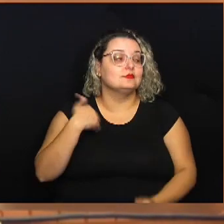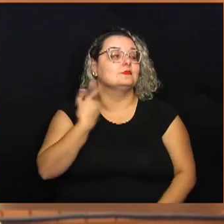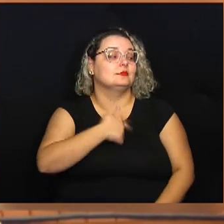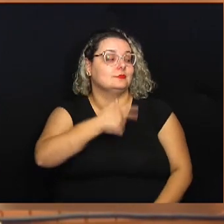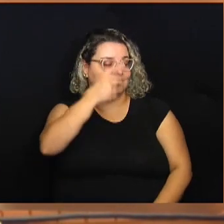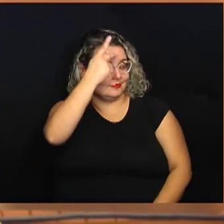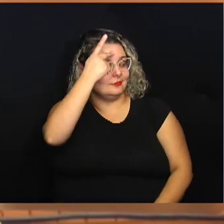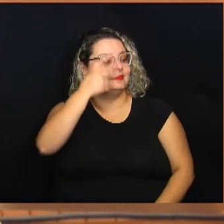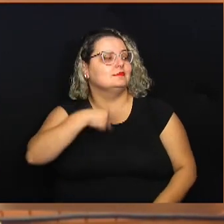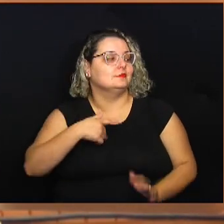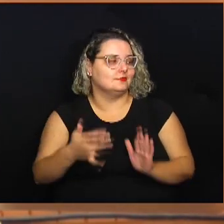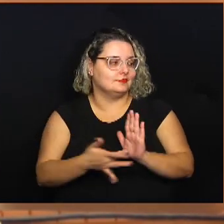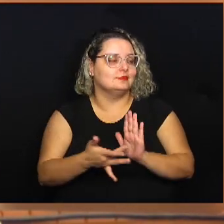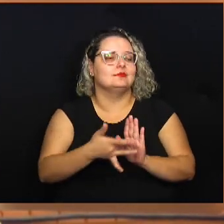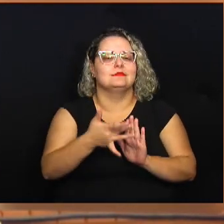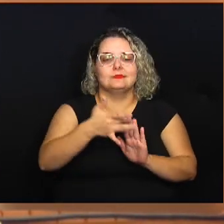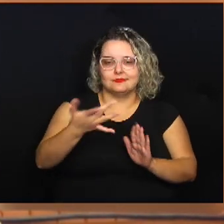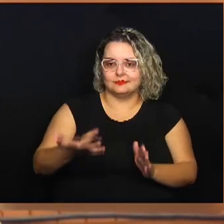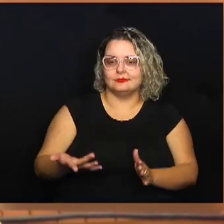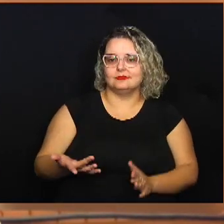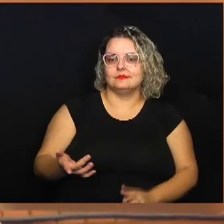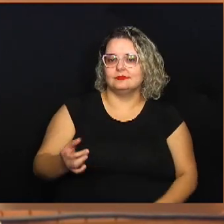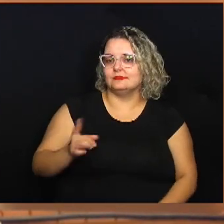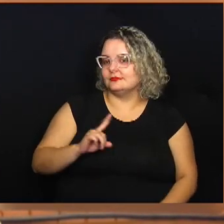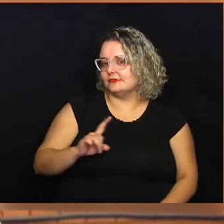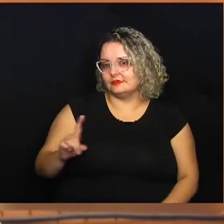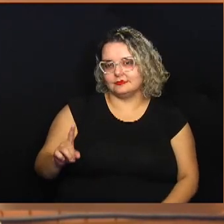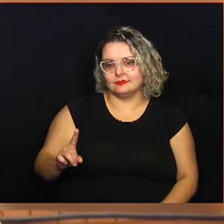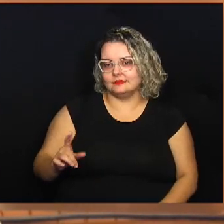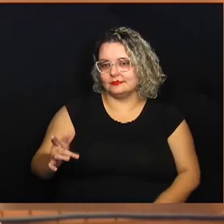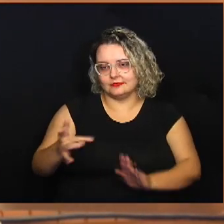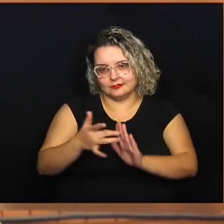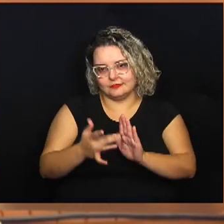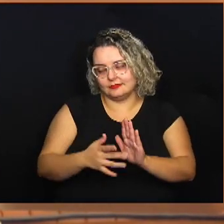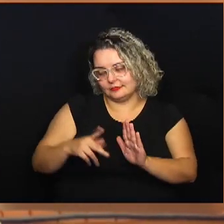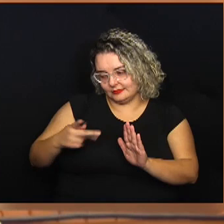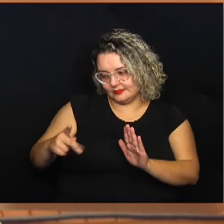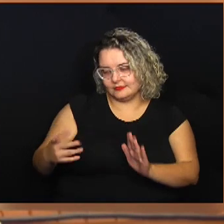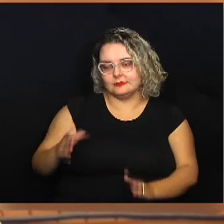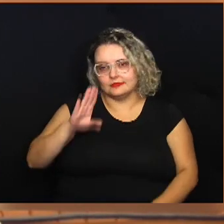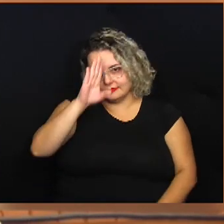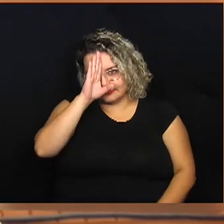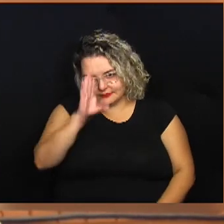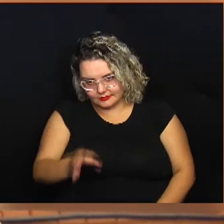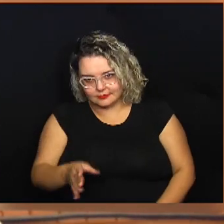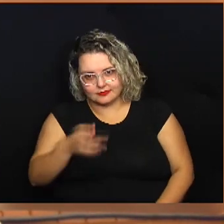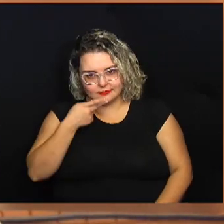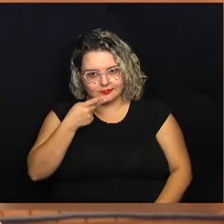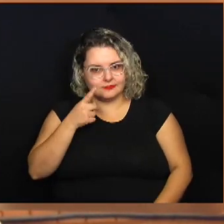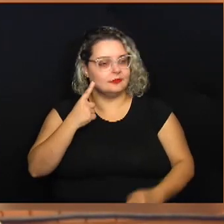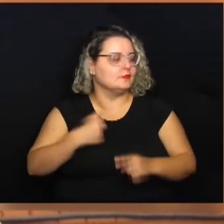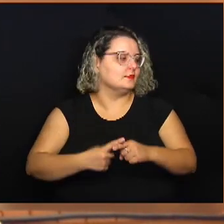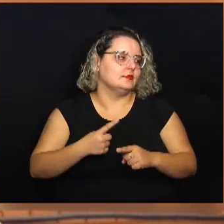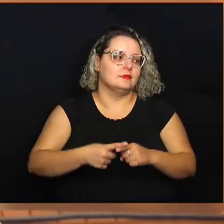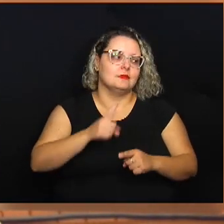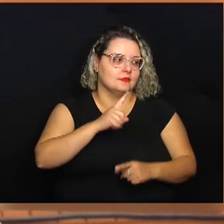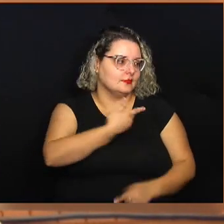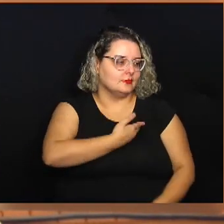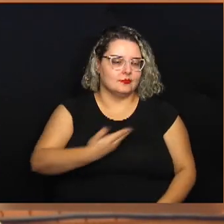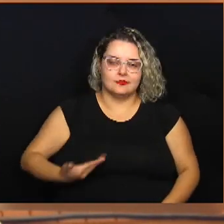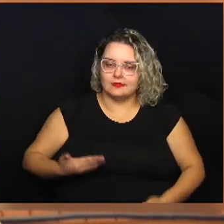pauta, que não era a pauta dele diretamente dizendo, porque ele não era um servidor